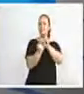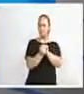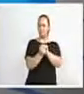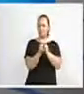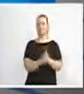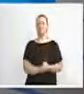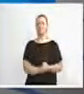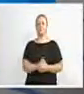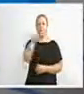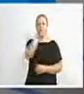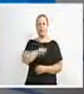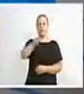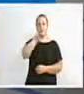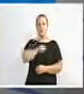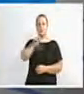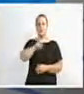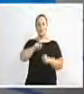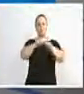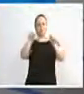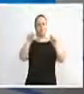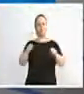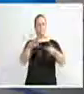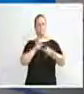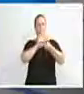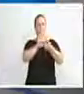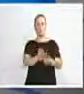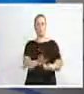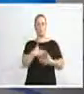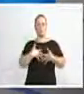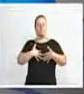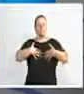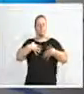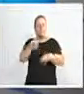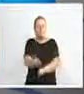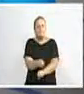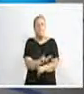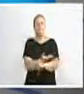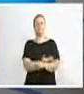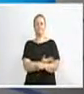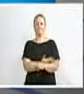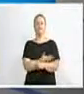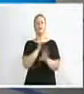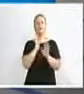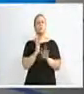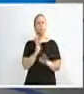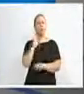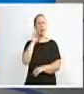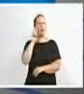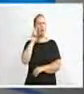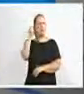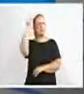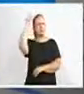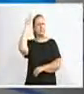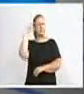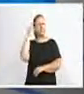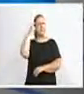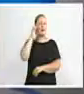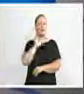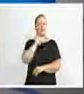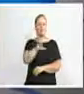Cevale. O parlamentar ficou emocionado com o resultado e adiantou que ele já tinha esta ideia há muito tempo. Antes